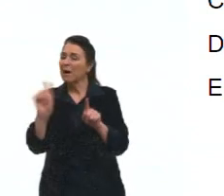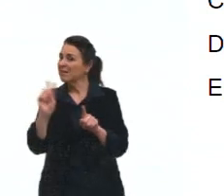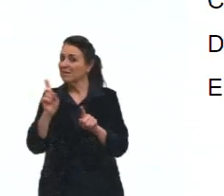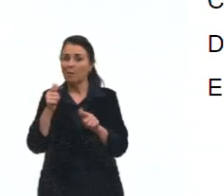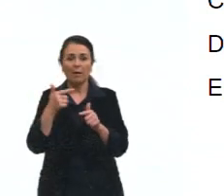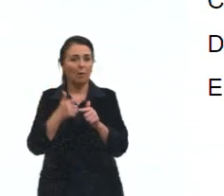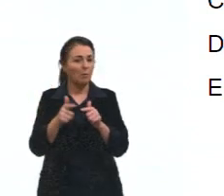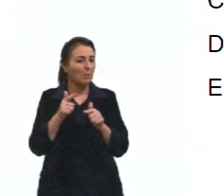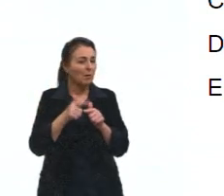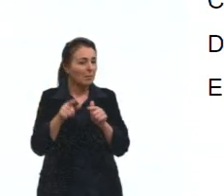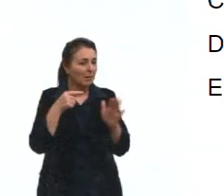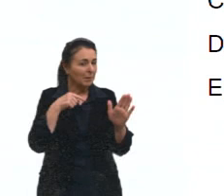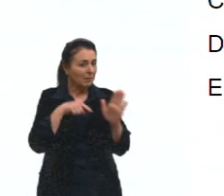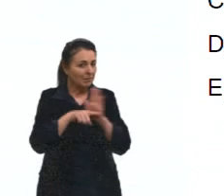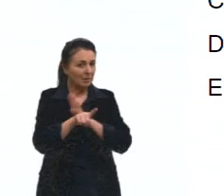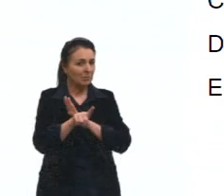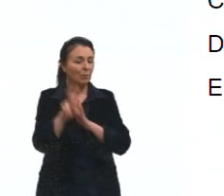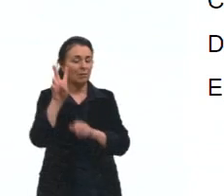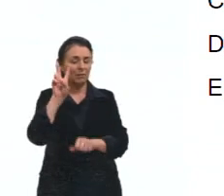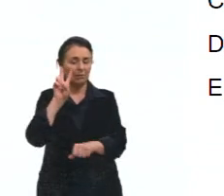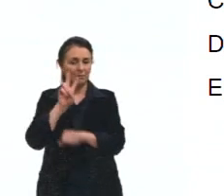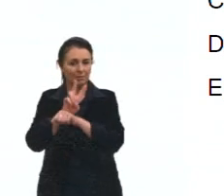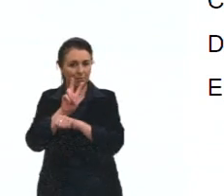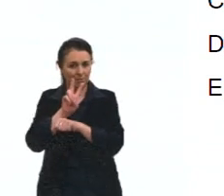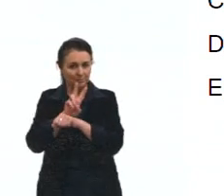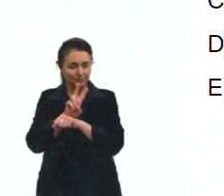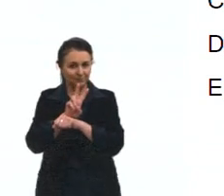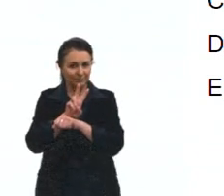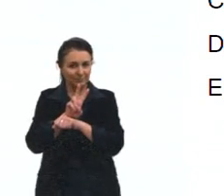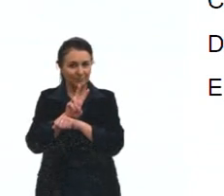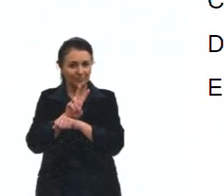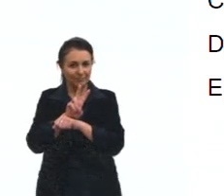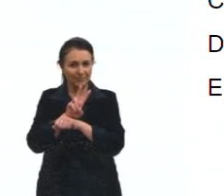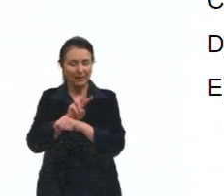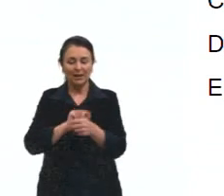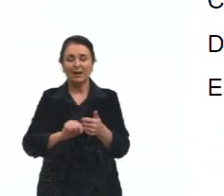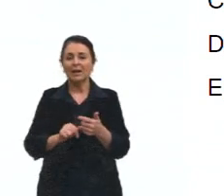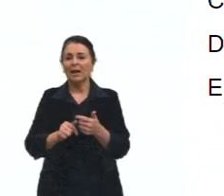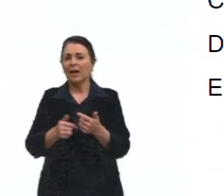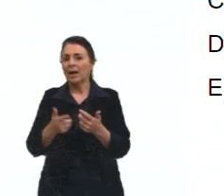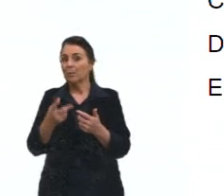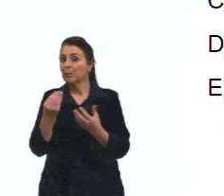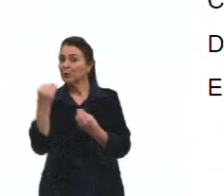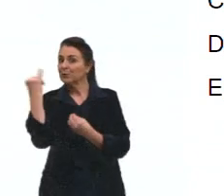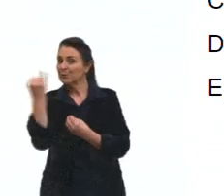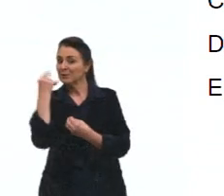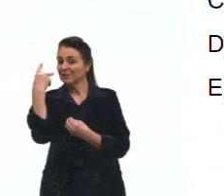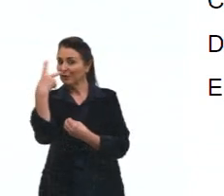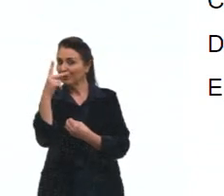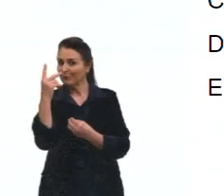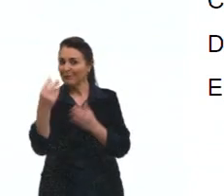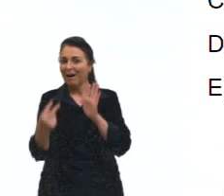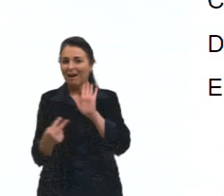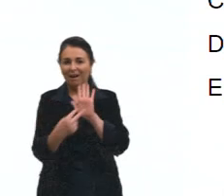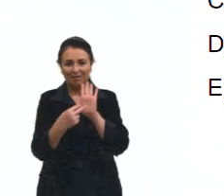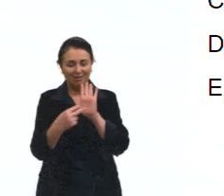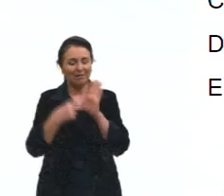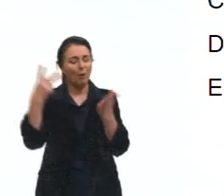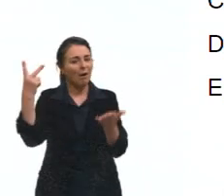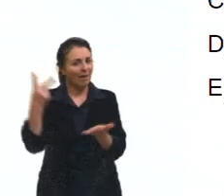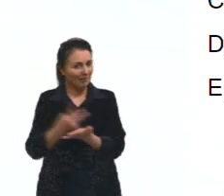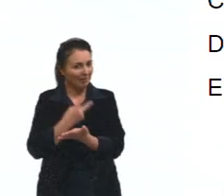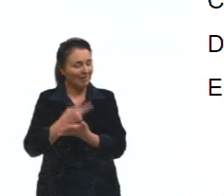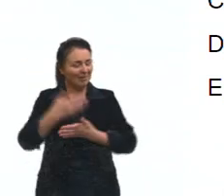problema tá perguntando perguntando digamos assim que que ele quer é isso é muito importante também acontece